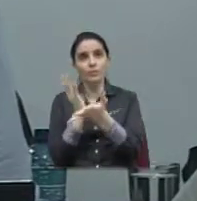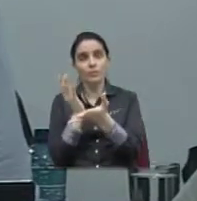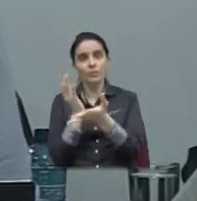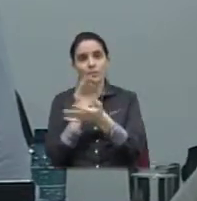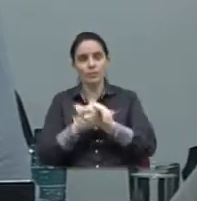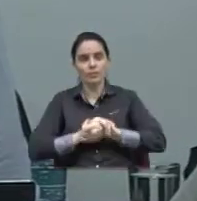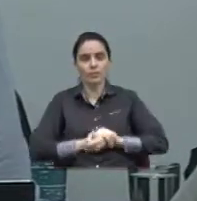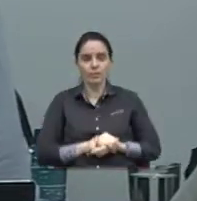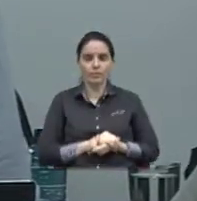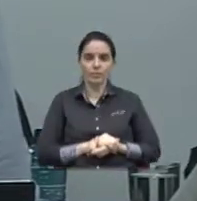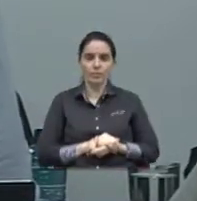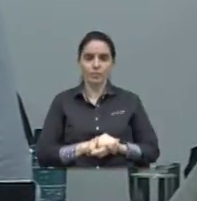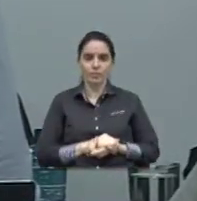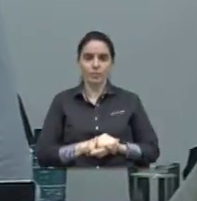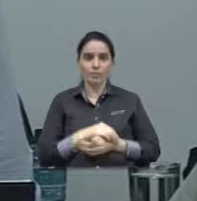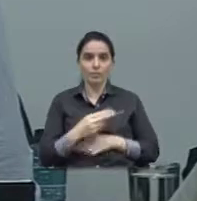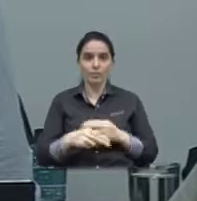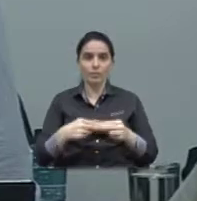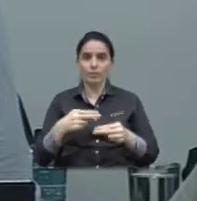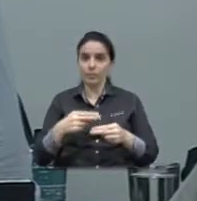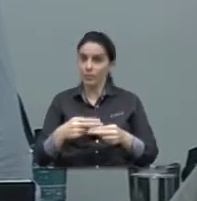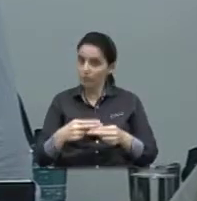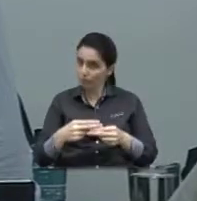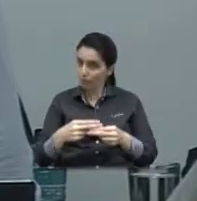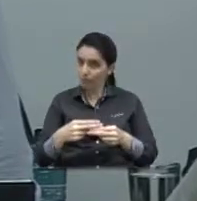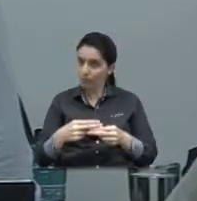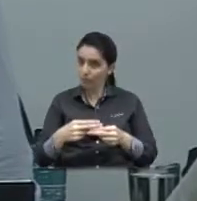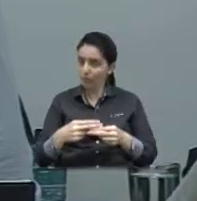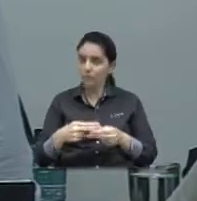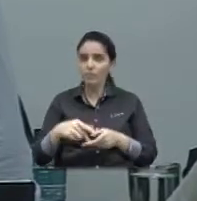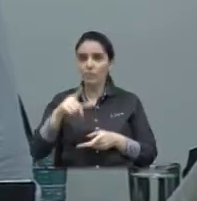Por isso, ainda vou falar de novo,